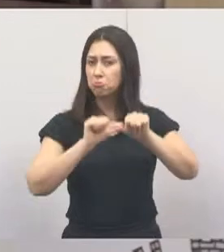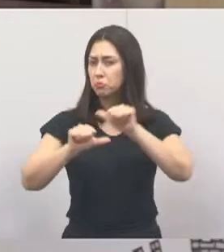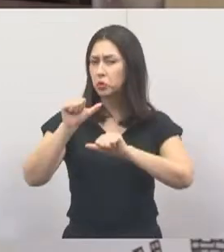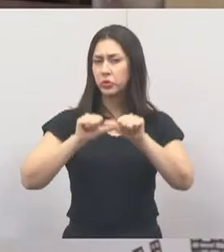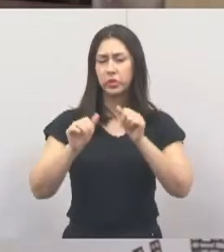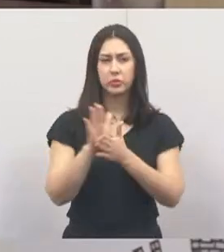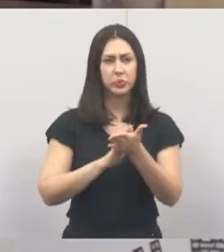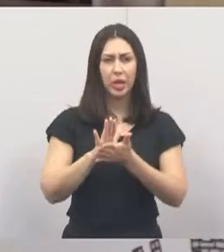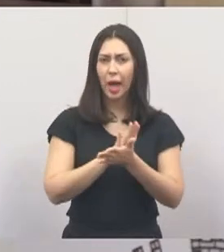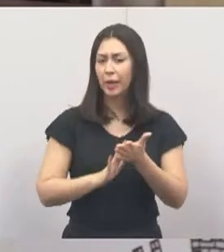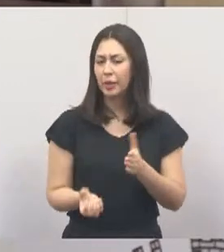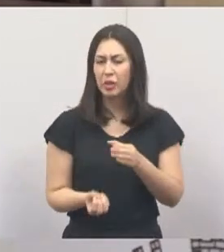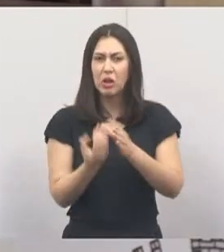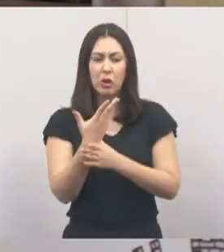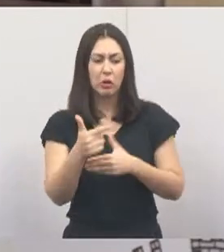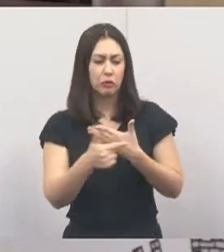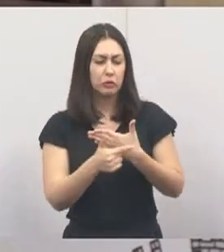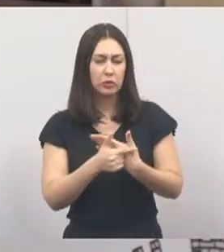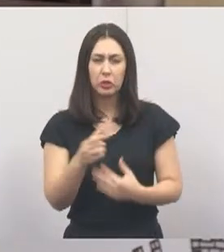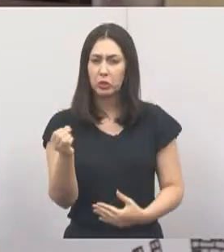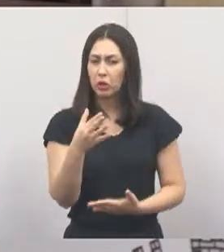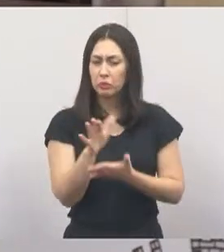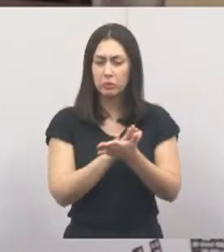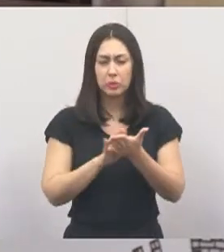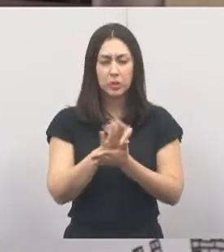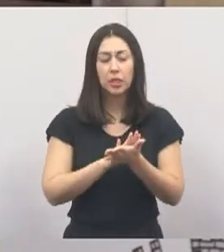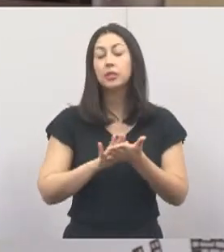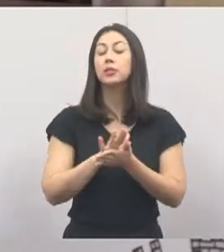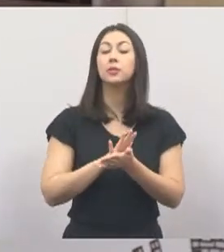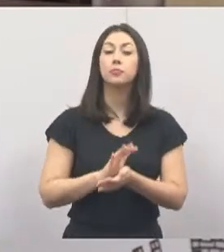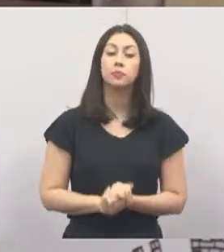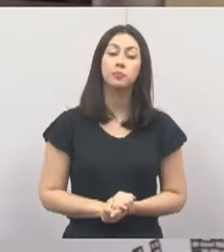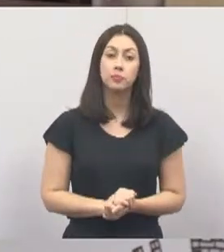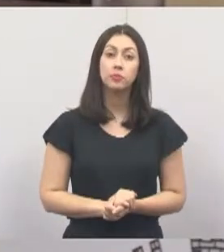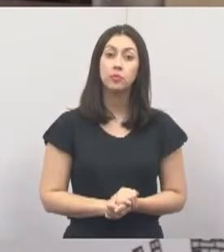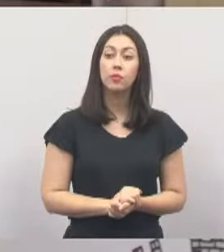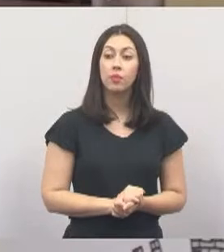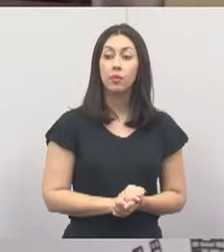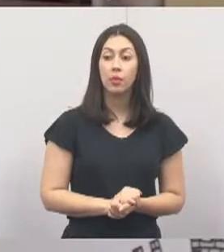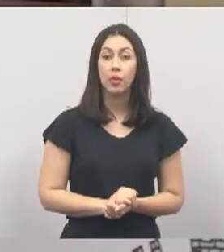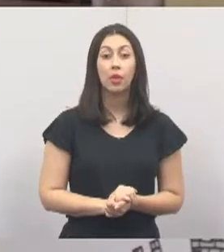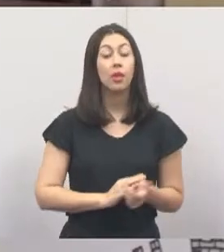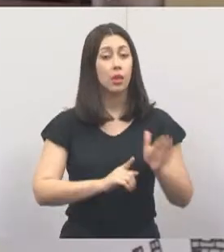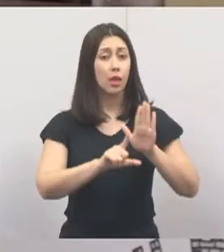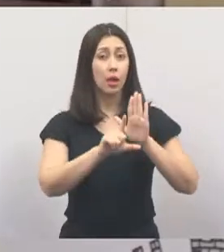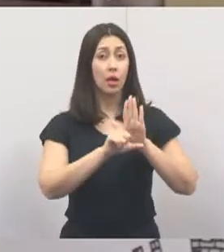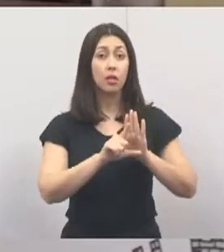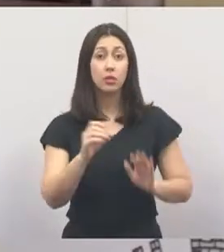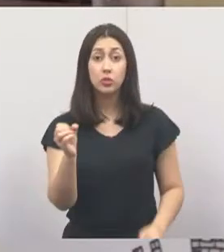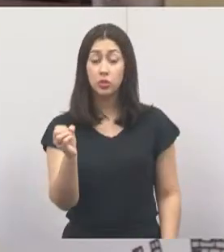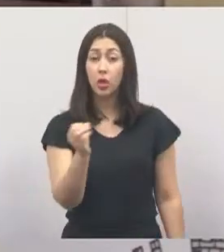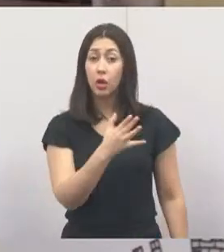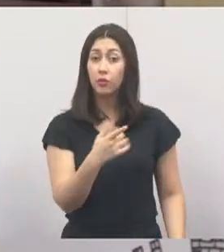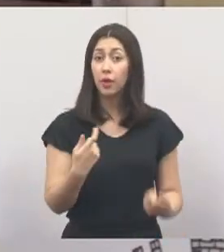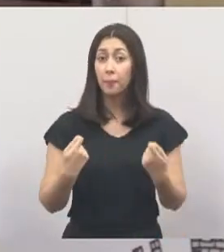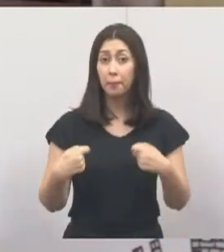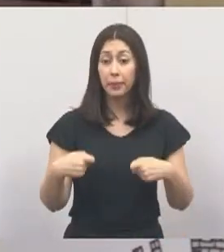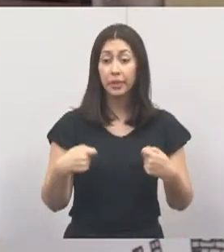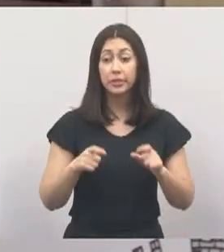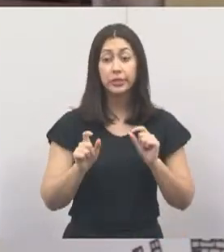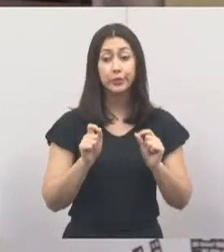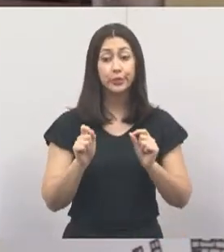criar cargos. Para atendimento do que dispõe a nova lei, é necessário